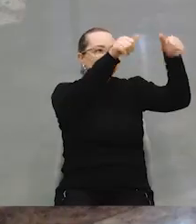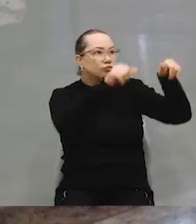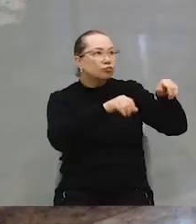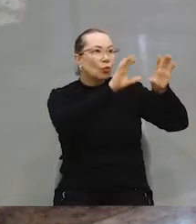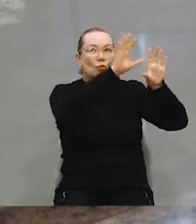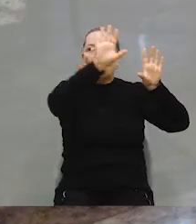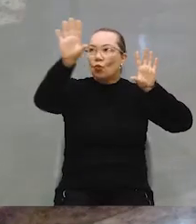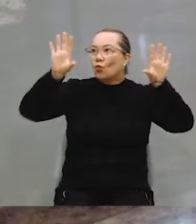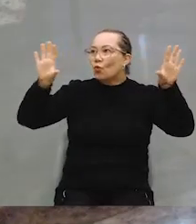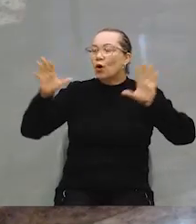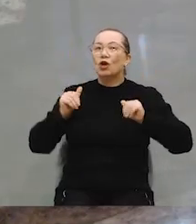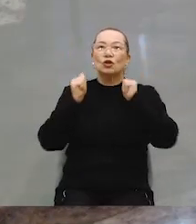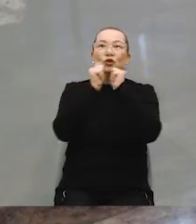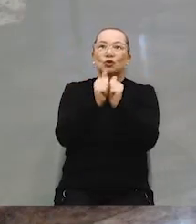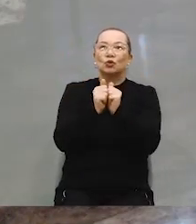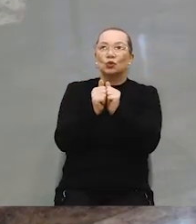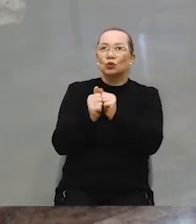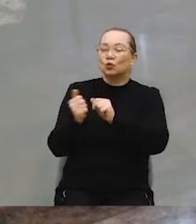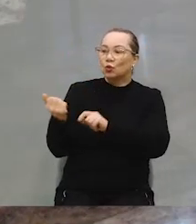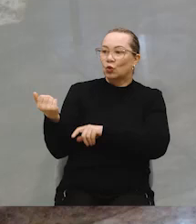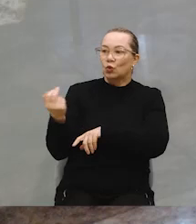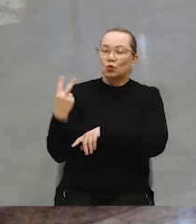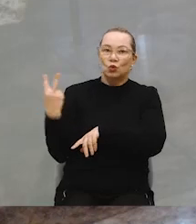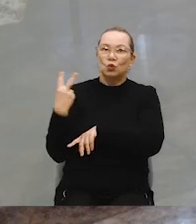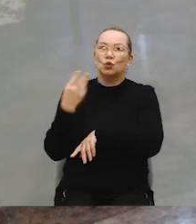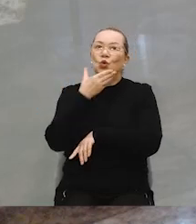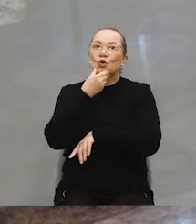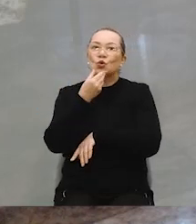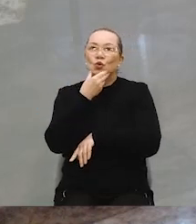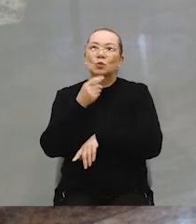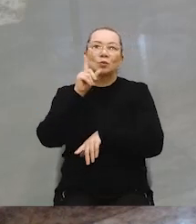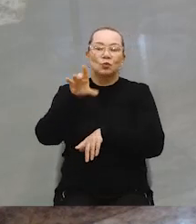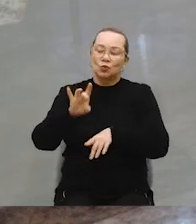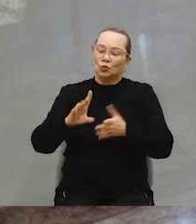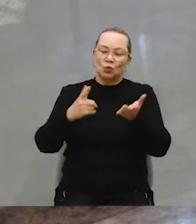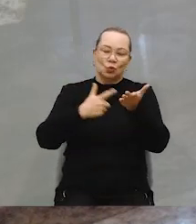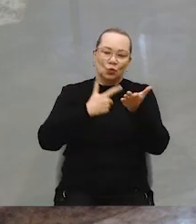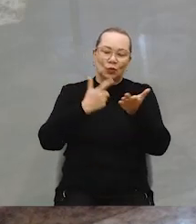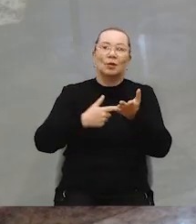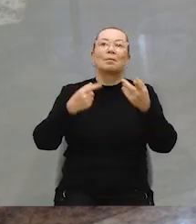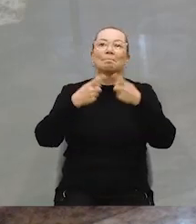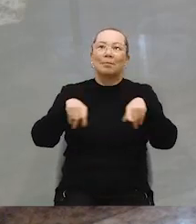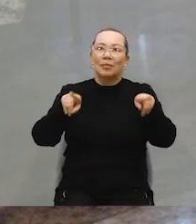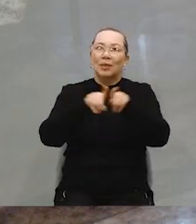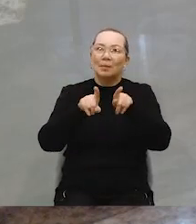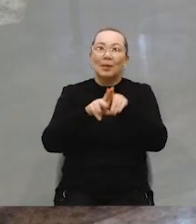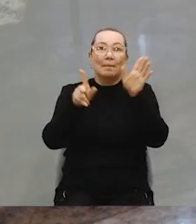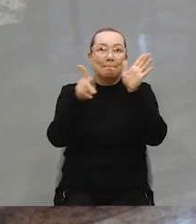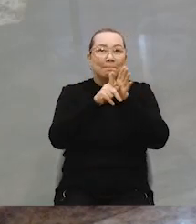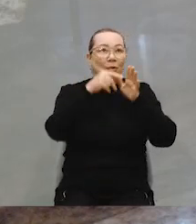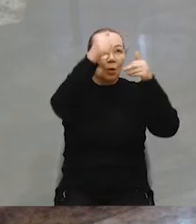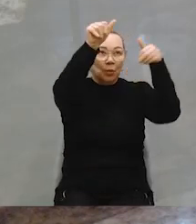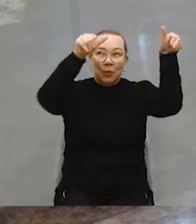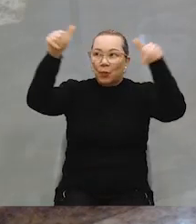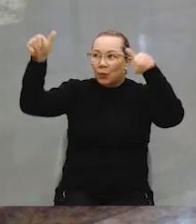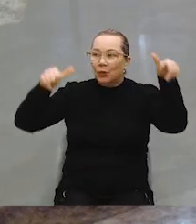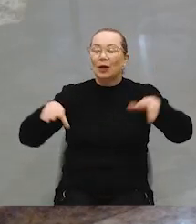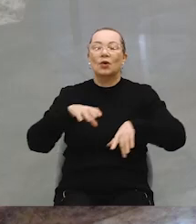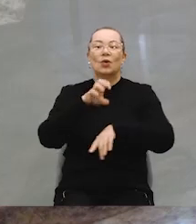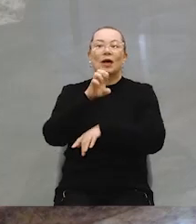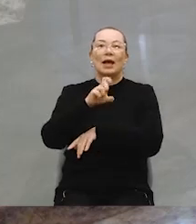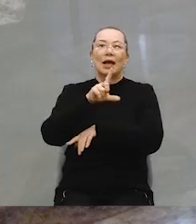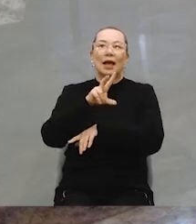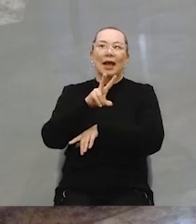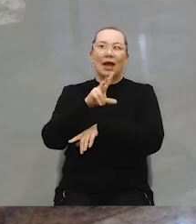e junto conosco os autores, não só do livro, mas muito especialmente da própria exposição, Elvio Gonçalves,